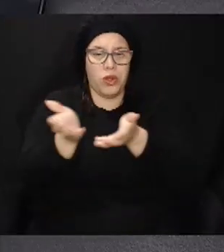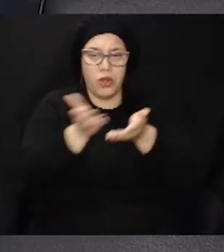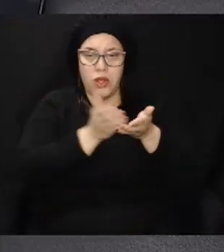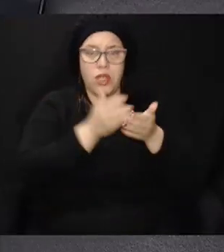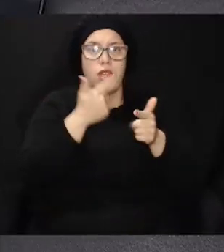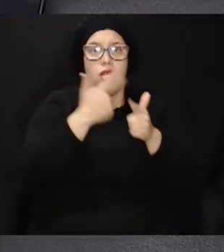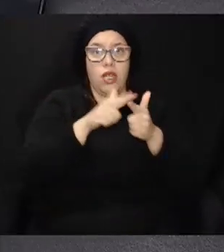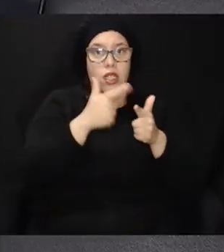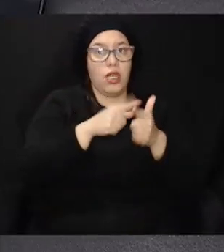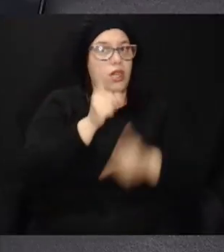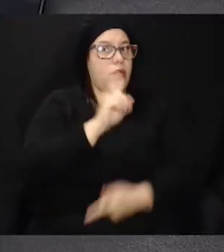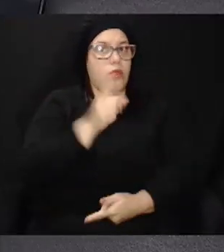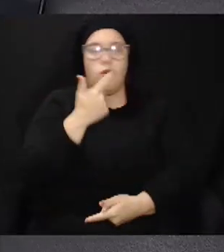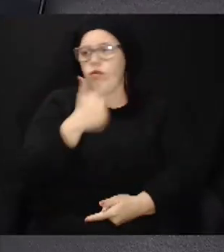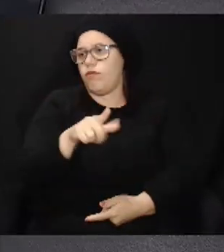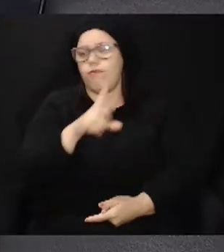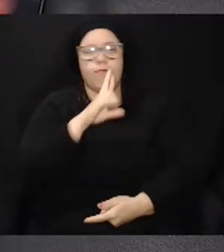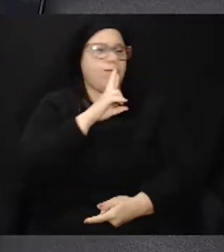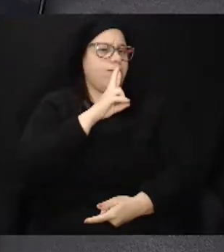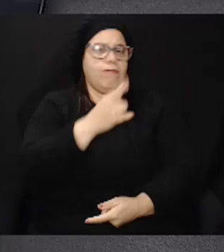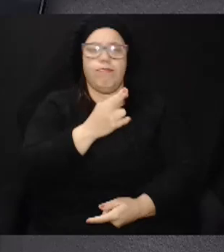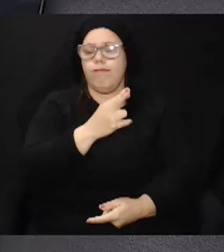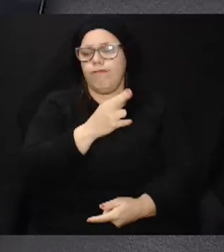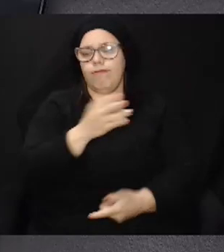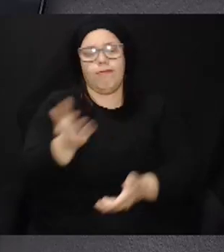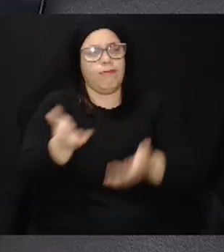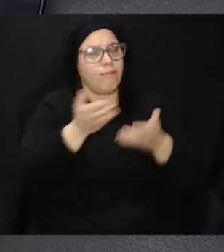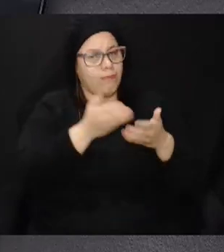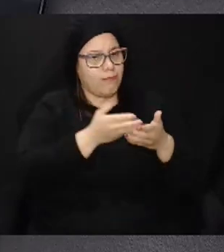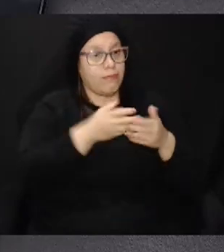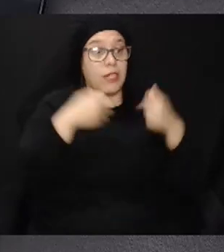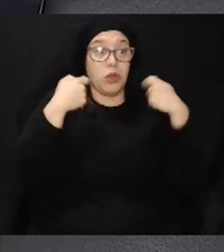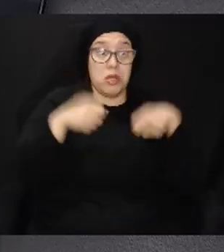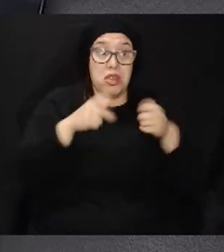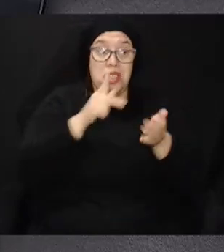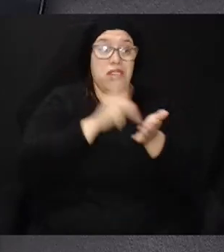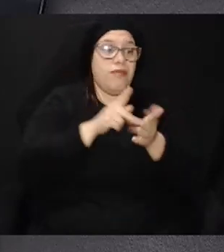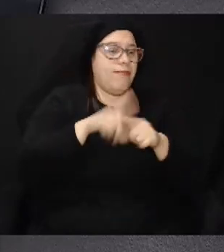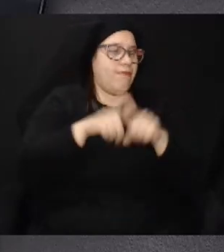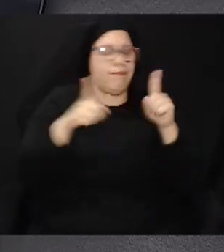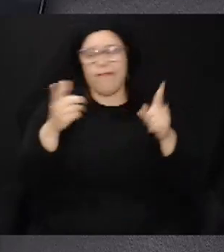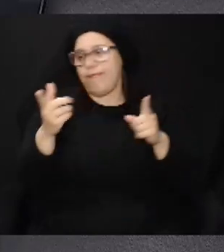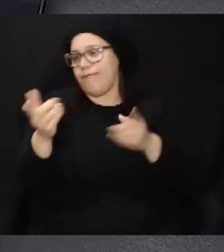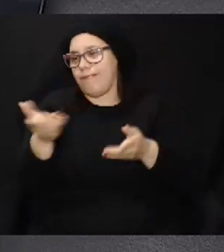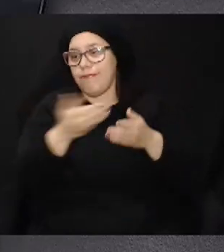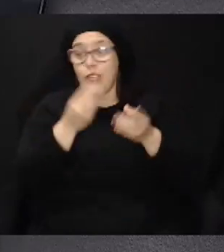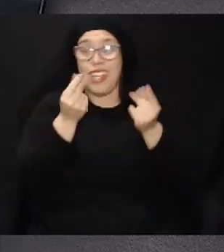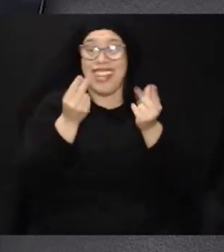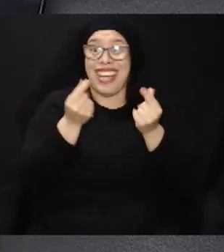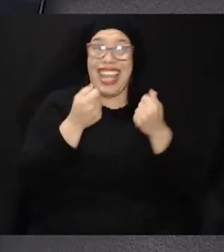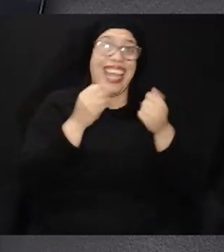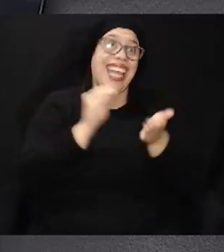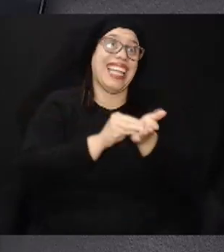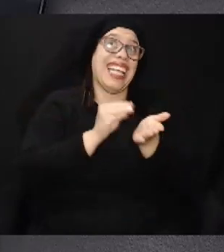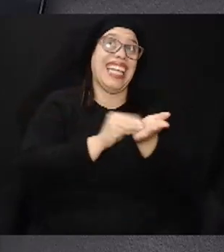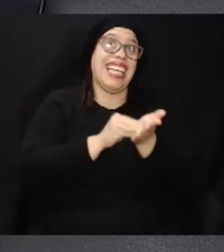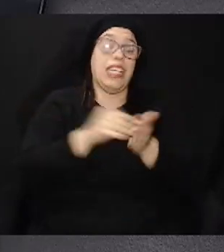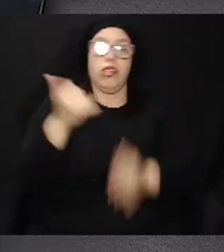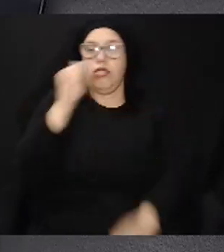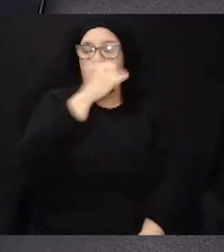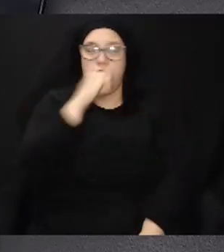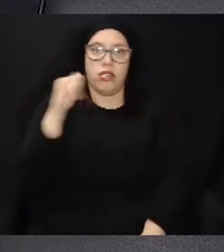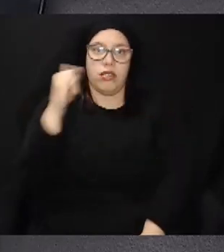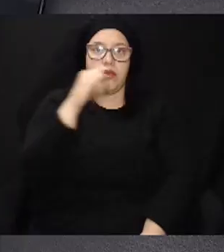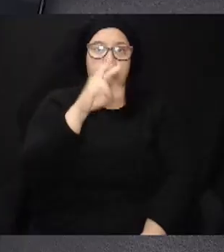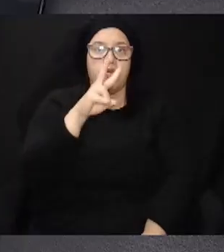não trazem solução. Eles trazem a demanda, mas não trazem dinheiro. O caso do Aeroporto Internacional de Viracopos,